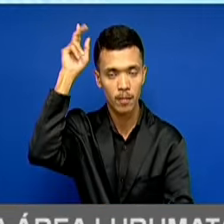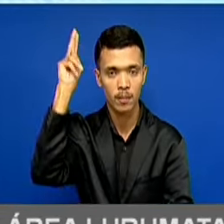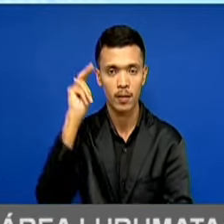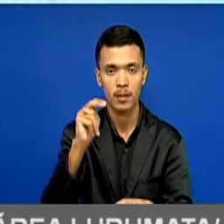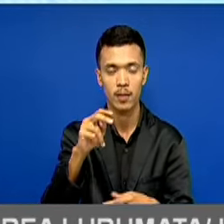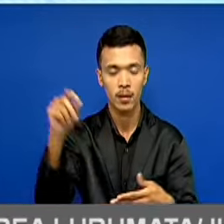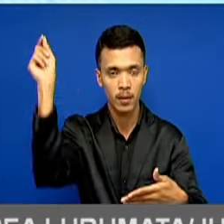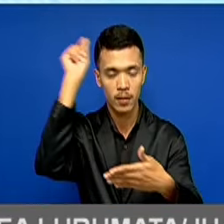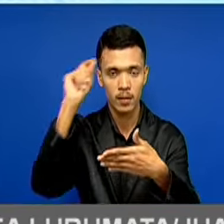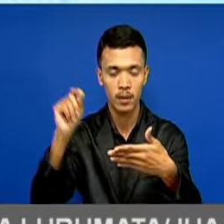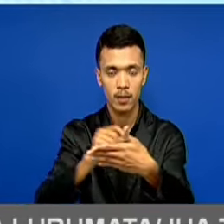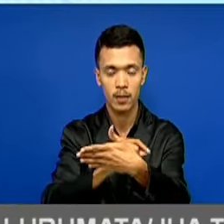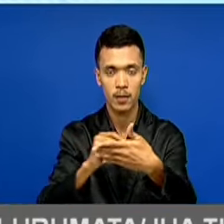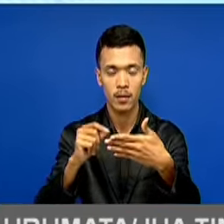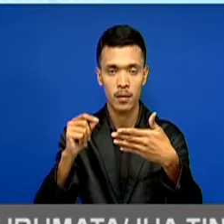secretariado